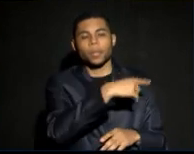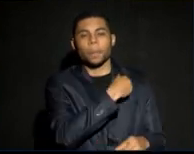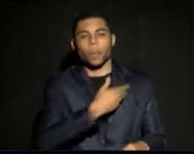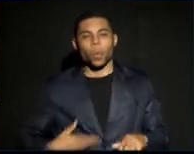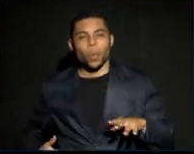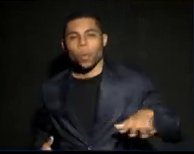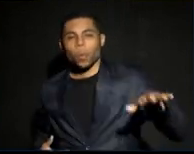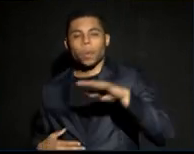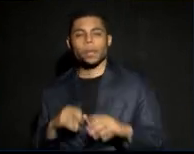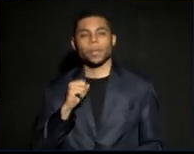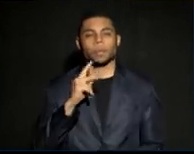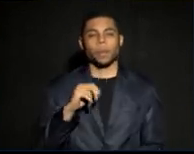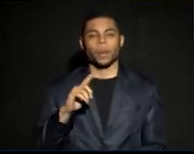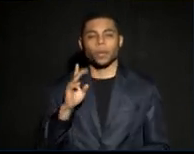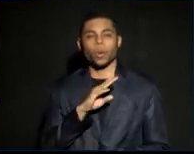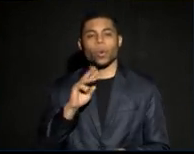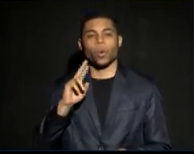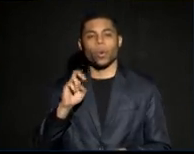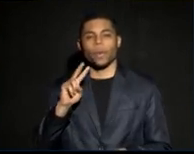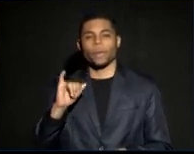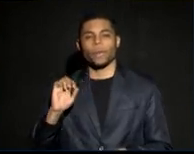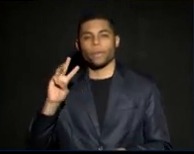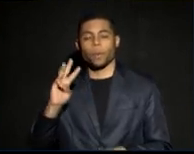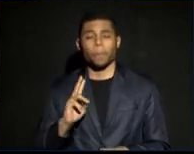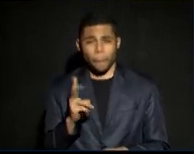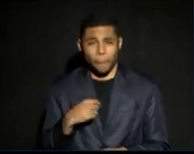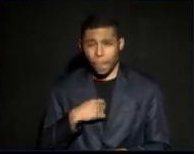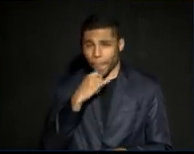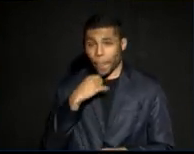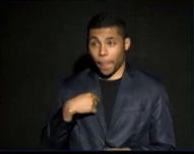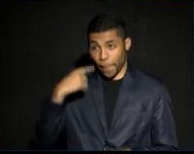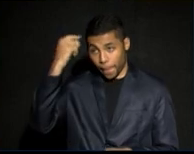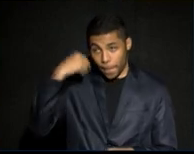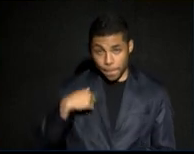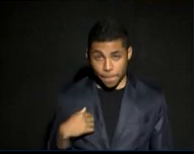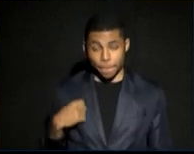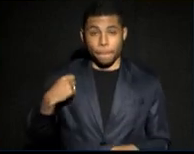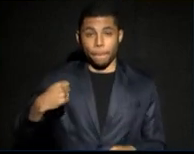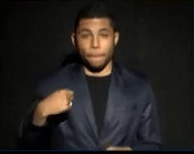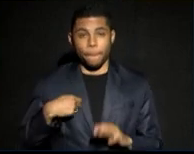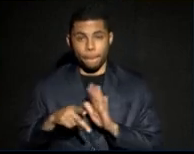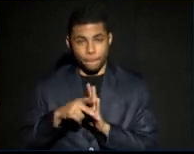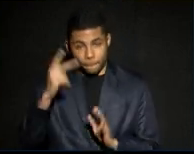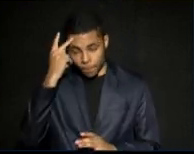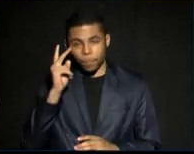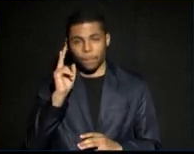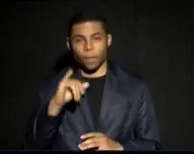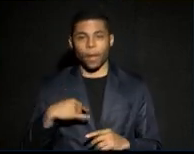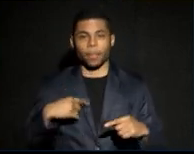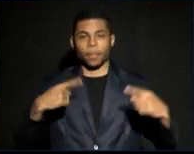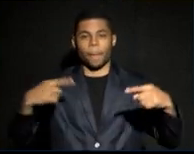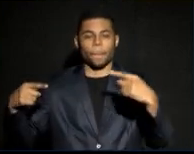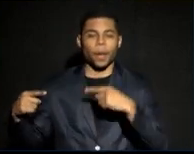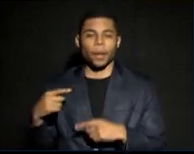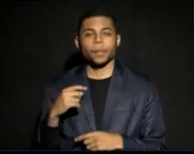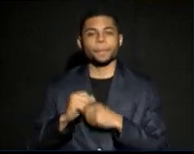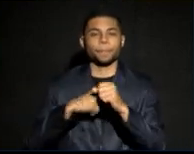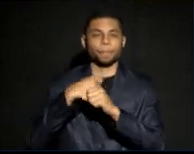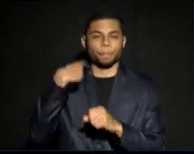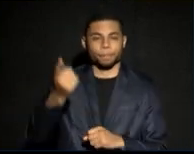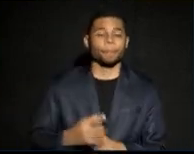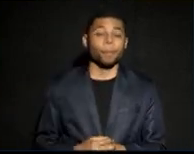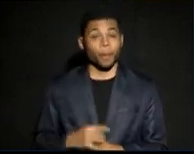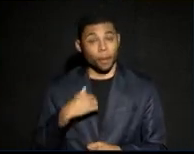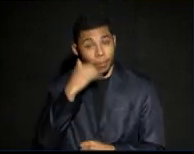viu uma série de coisas que nós estamos preparando esse eu for escolhida o governador de São Paulo isso vai estar no debate no dia seguinte com bom senso